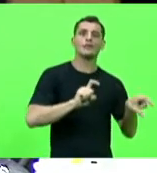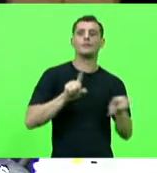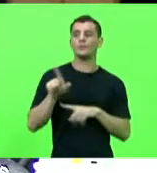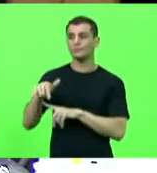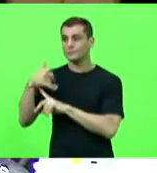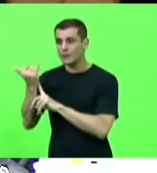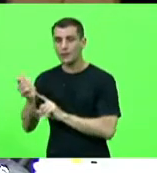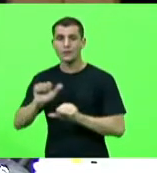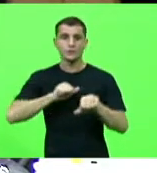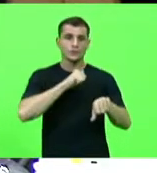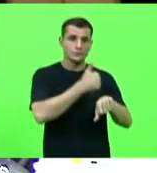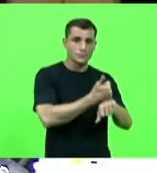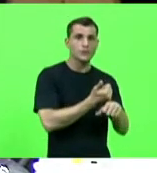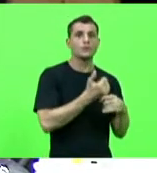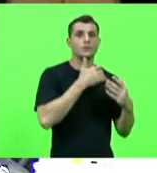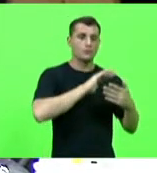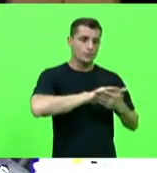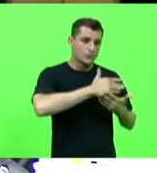comprar. Então,